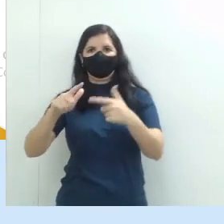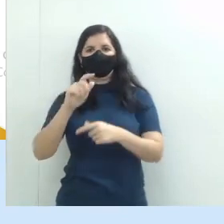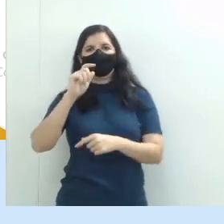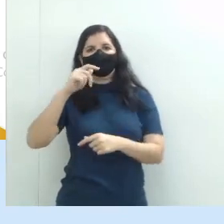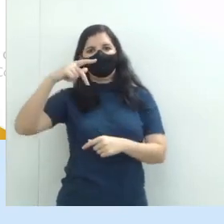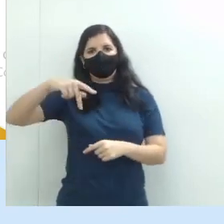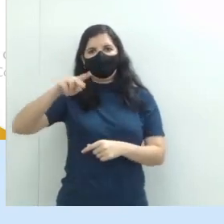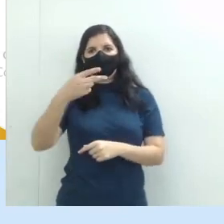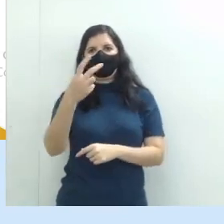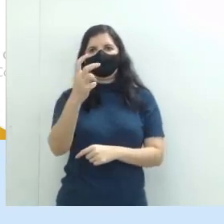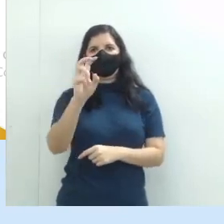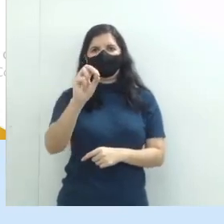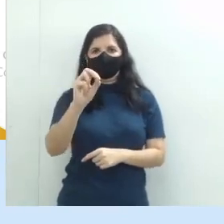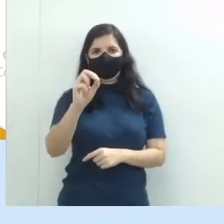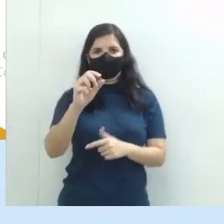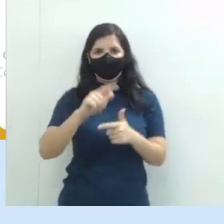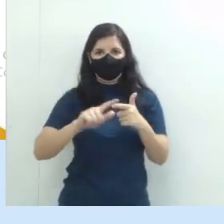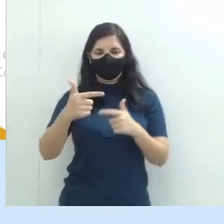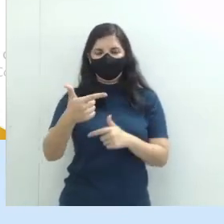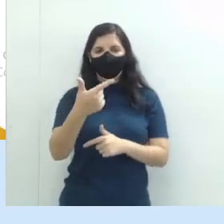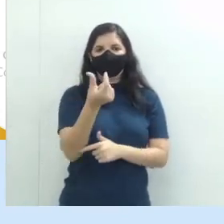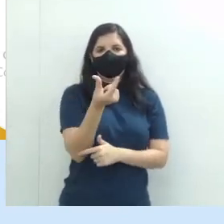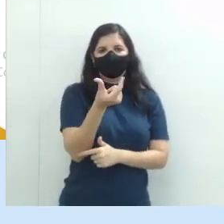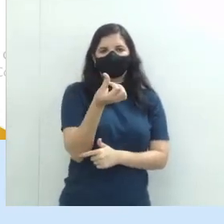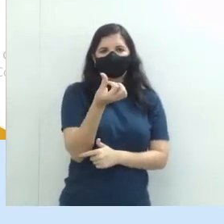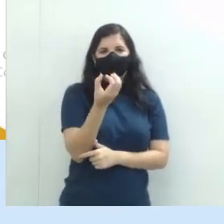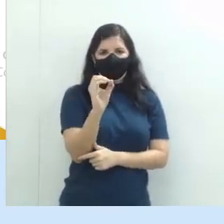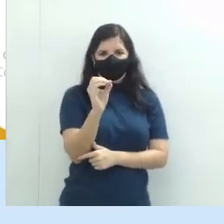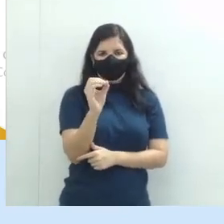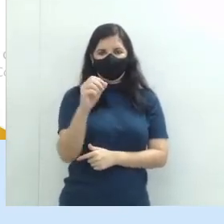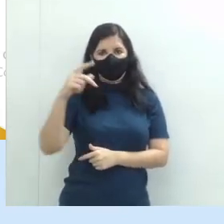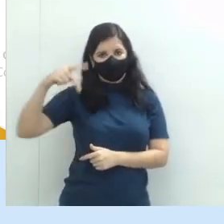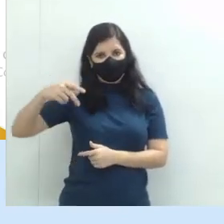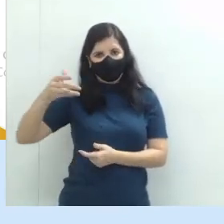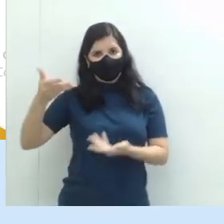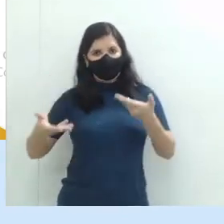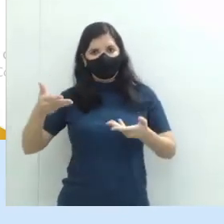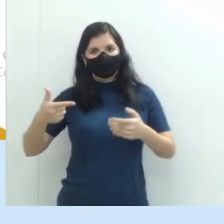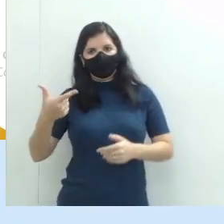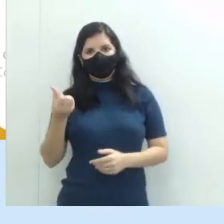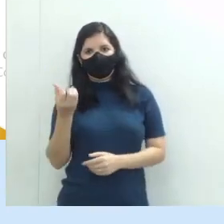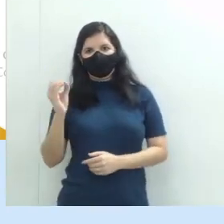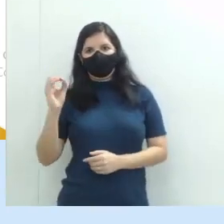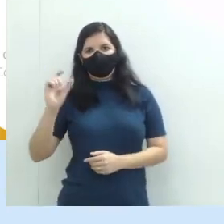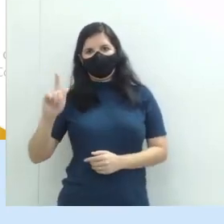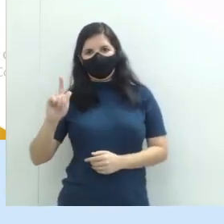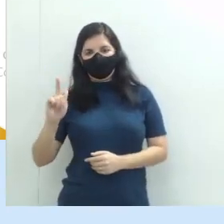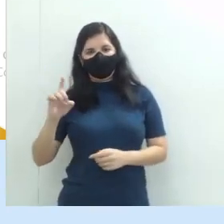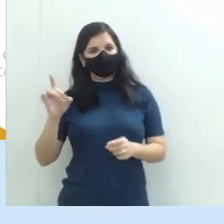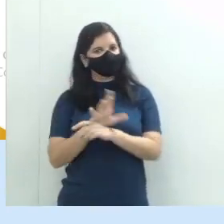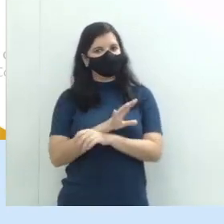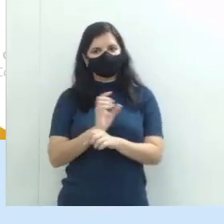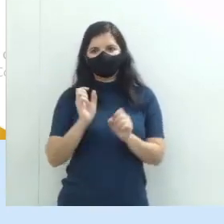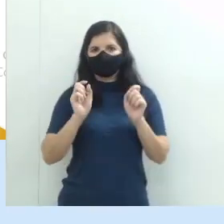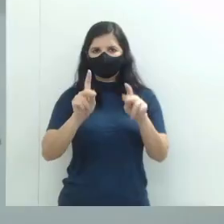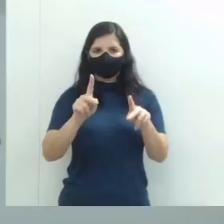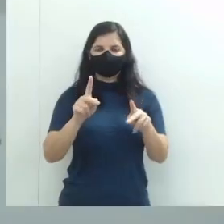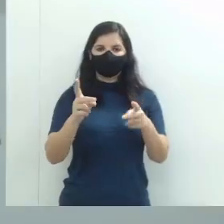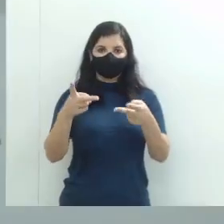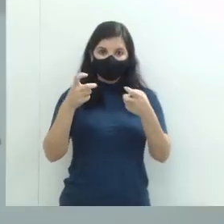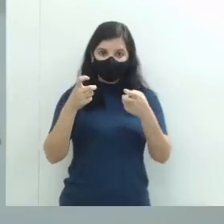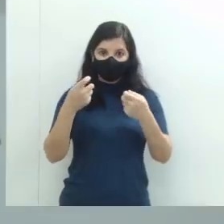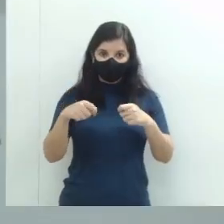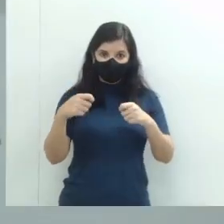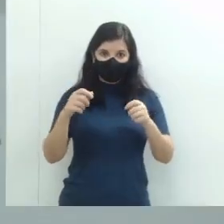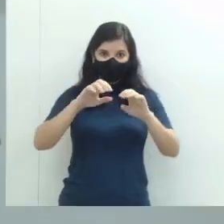520 dividido por 2, dá quanto? Exatamente. A pera pesa 260 gramas. Fechou a questão. Percebeu porque eu